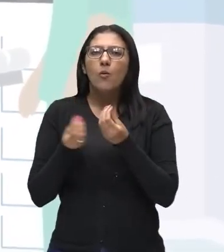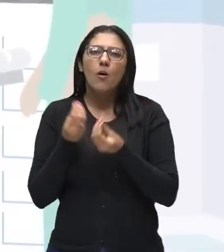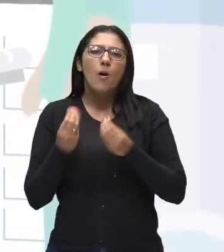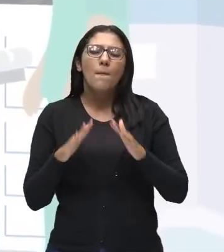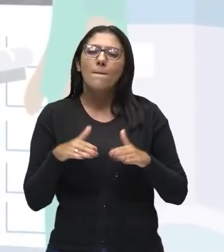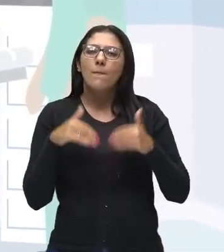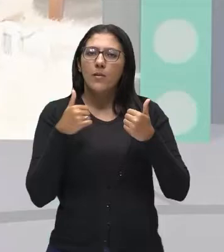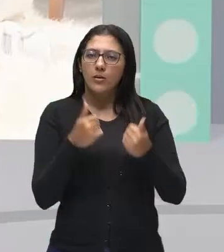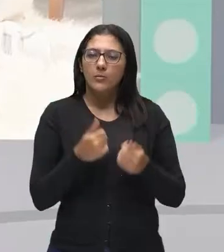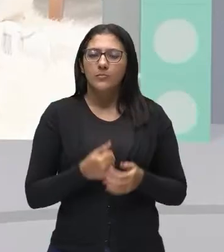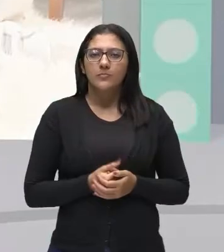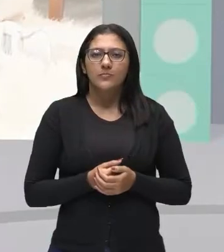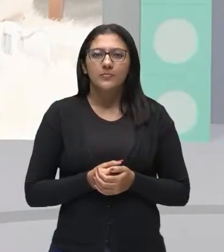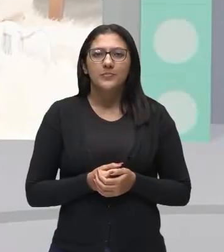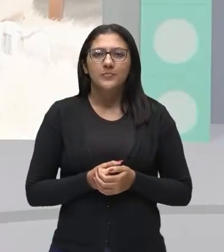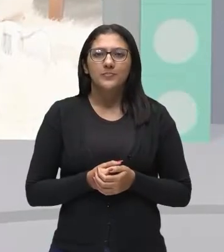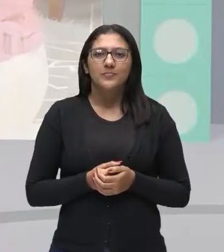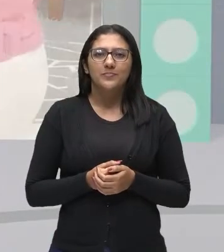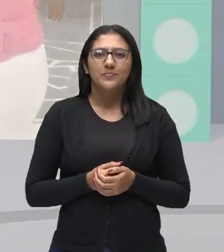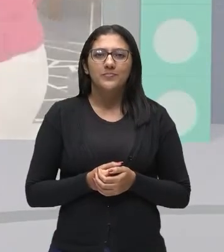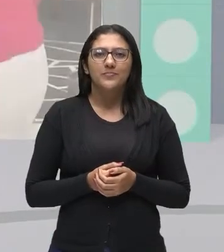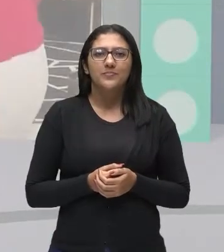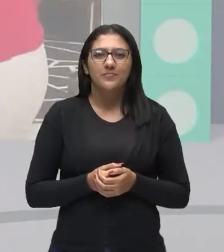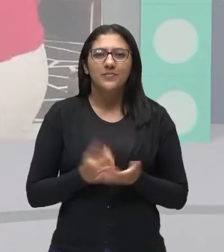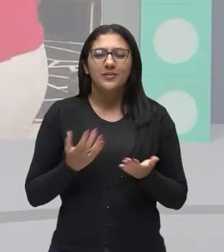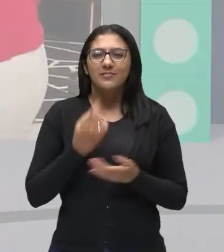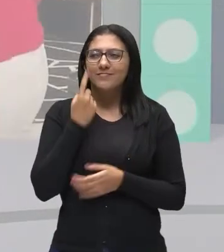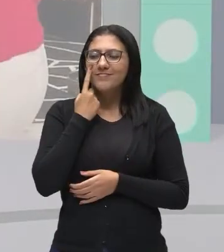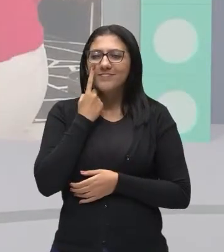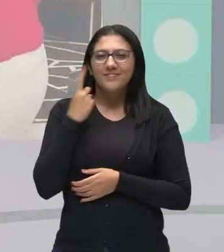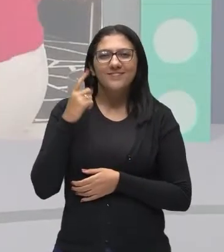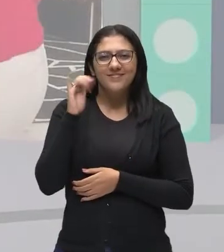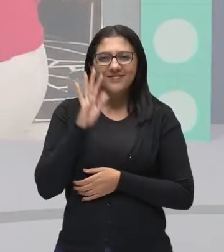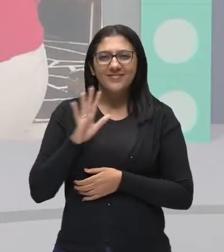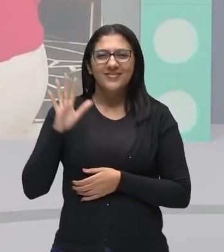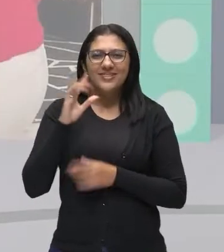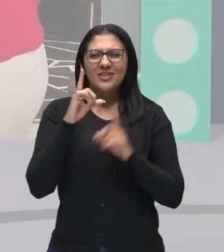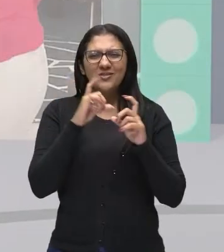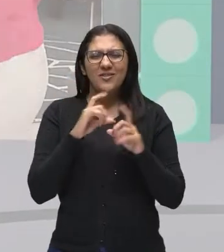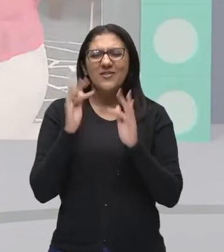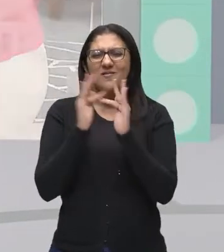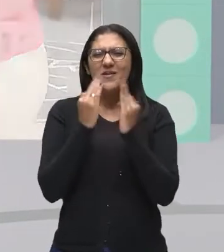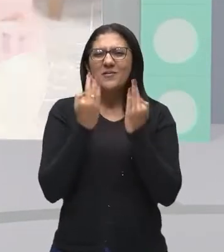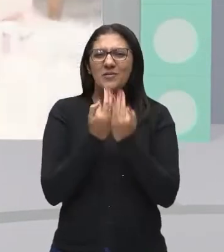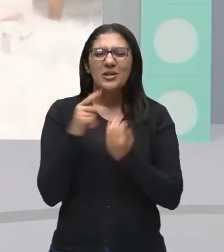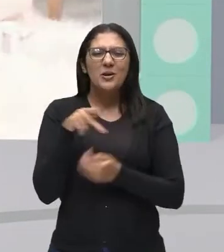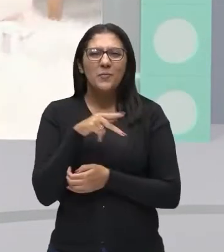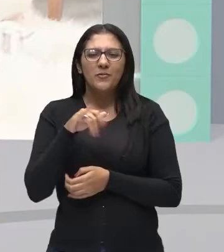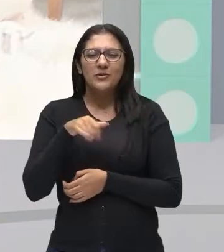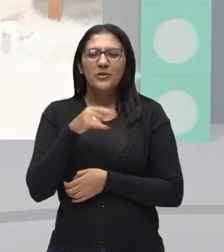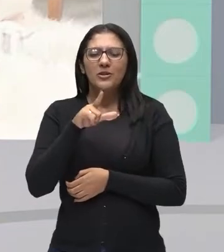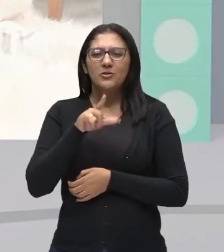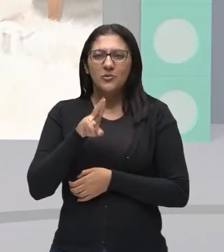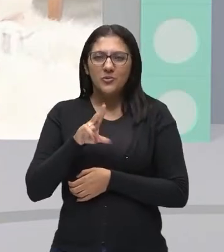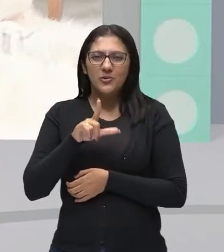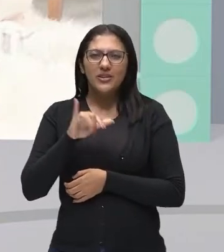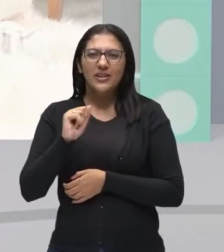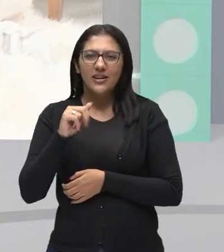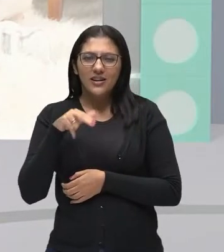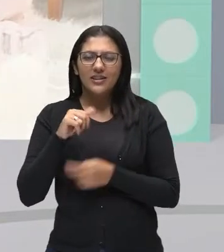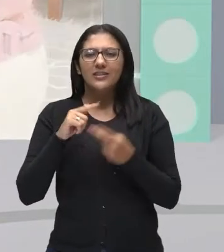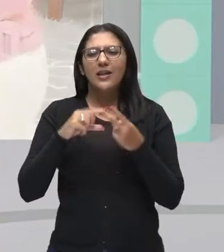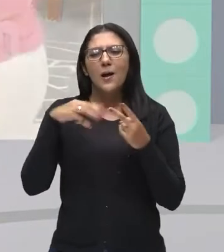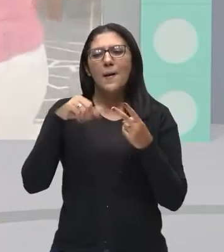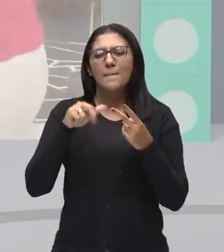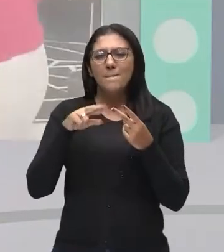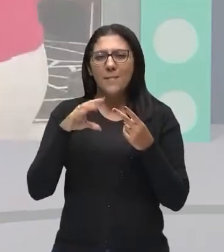ela. Bem, queridos, olha aí, nós temos exemplos de família, professora Juliana, professora Márcia com os seus